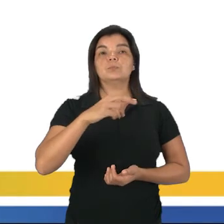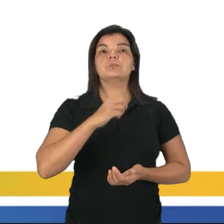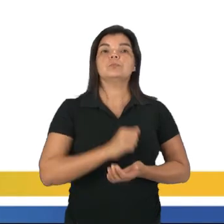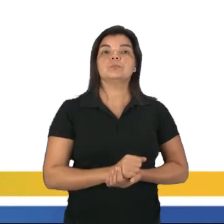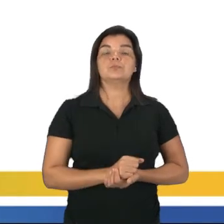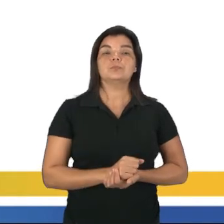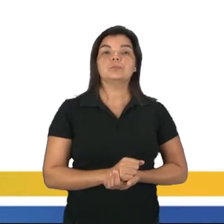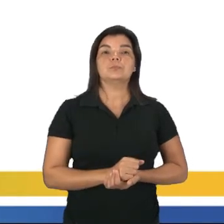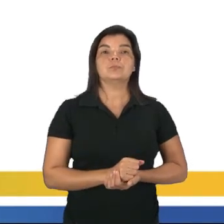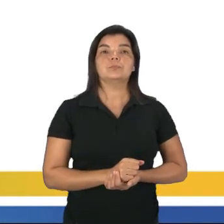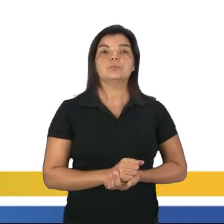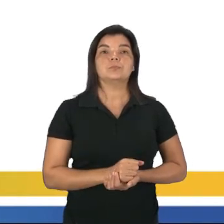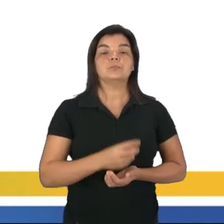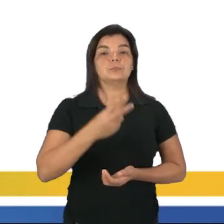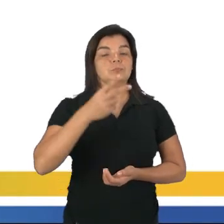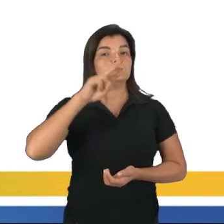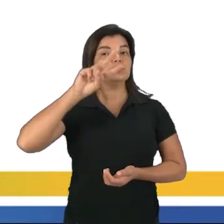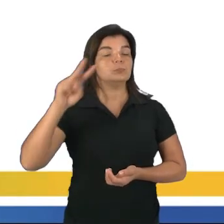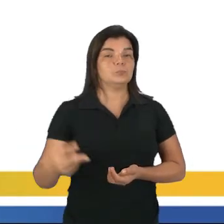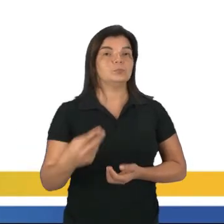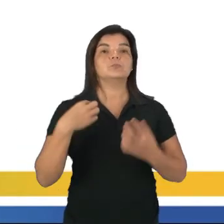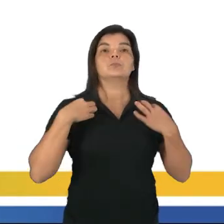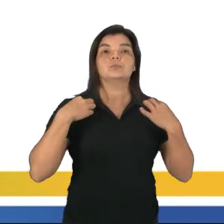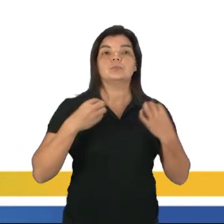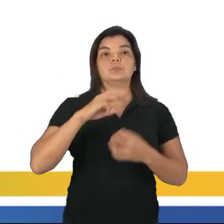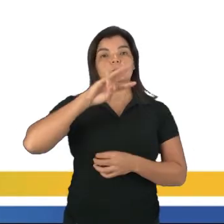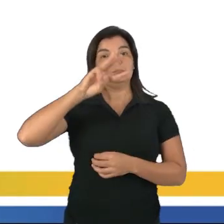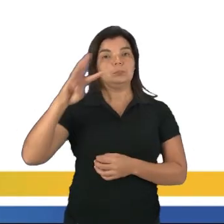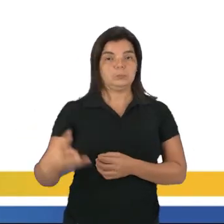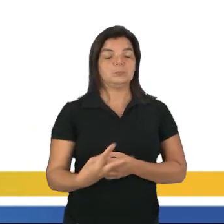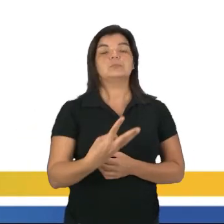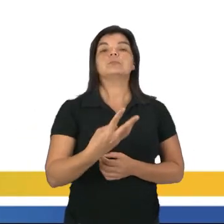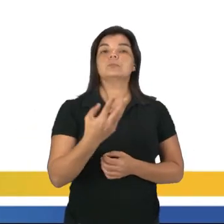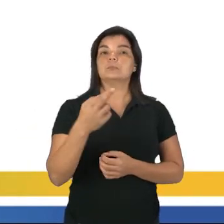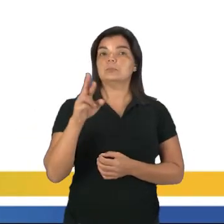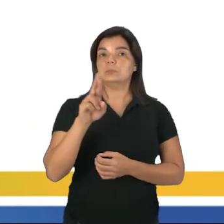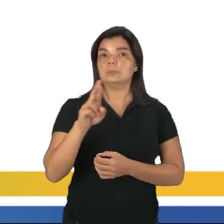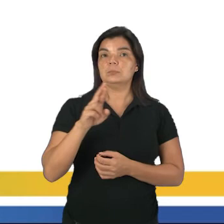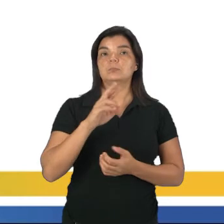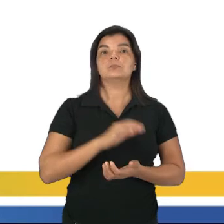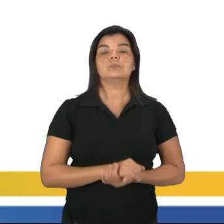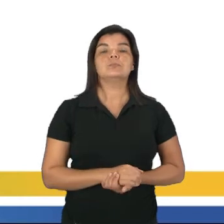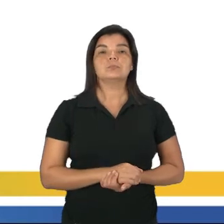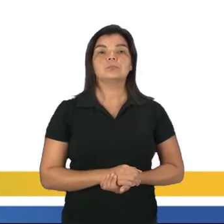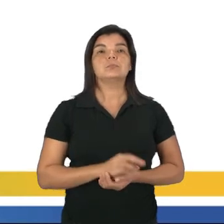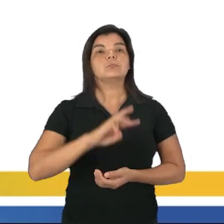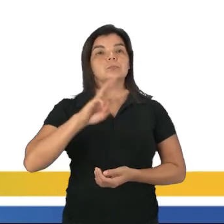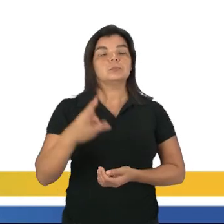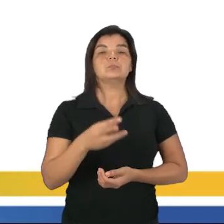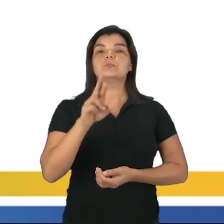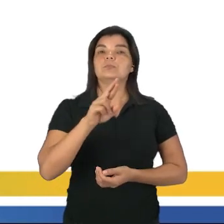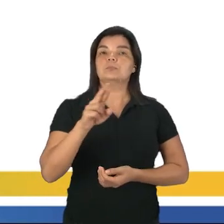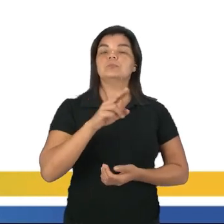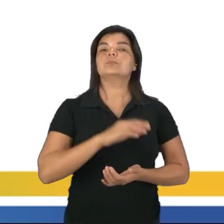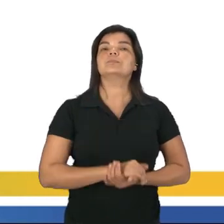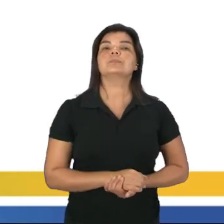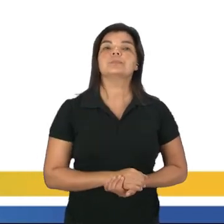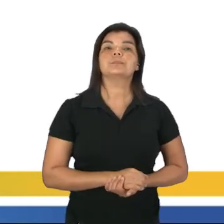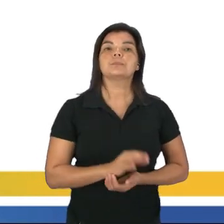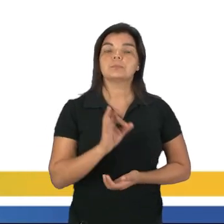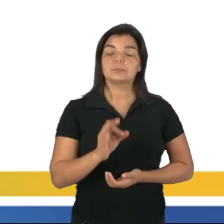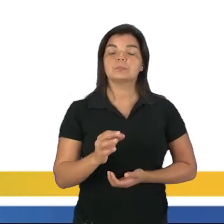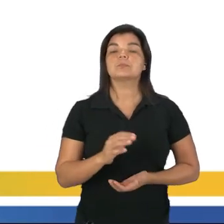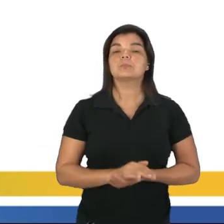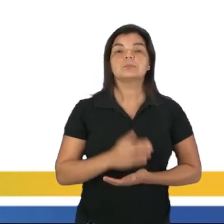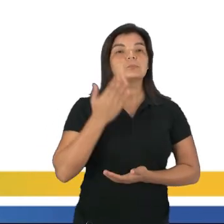o custo de 2 milhares de camiseta são 3 milhares de reais. Então, eu tenho que o custo é 3 mil reais, certo? É